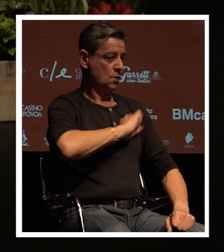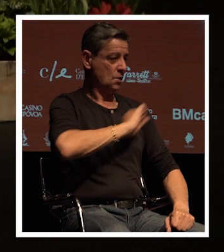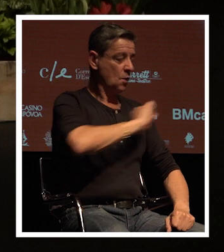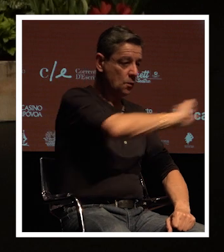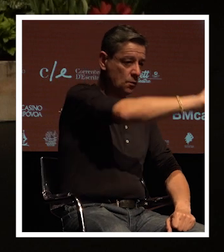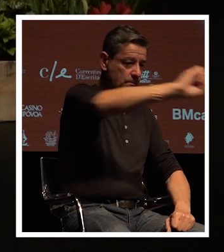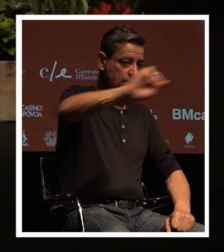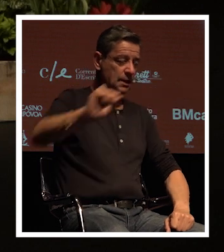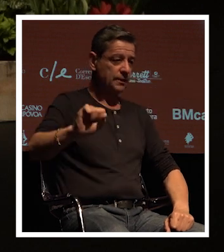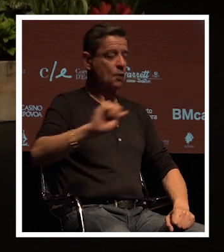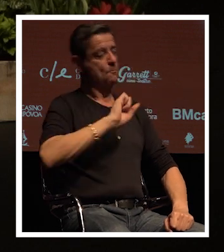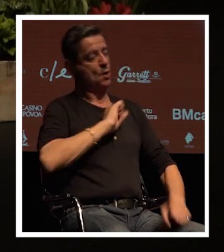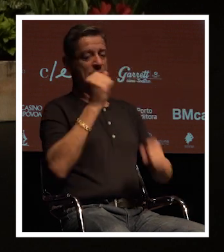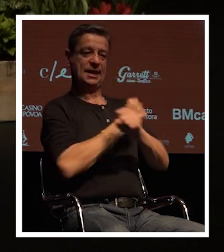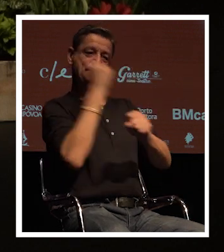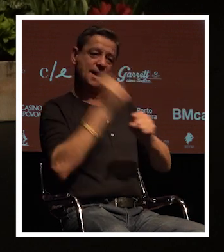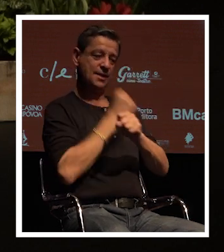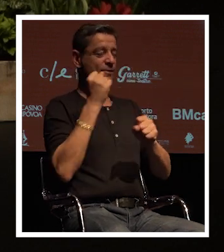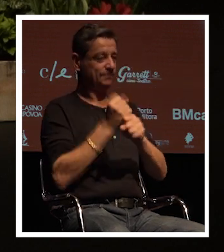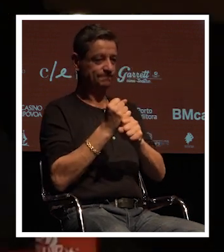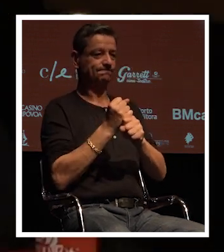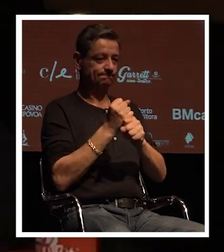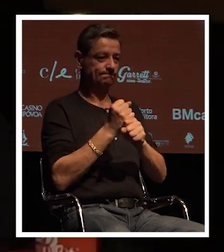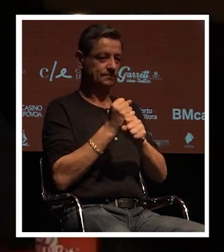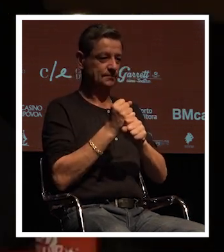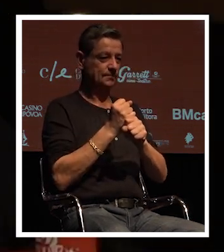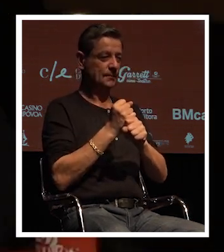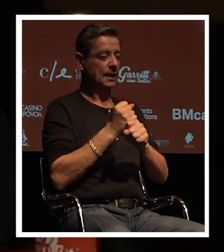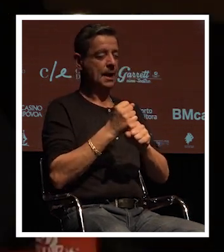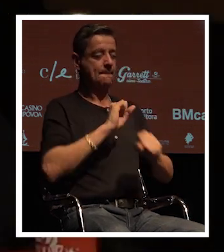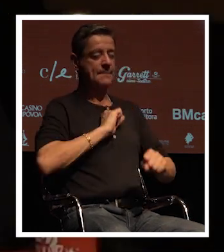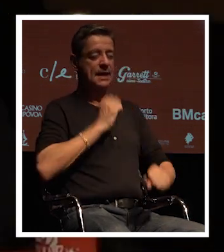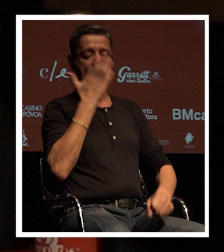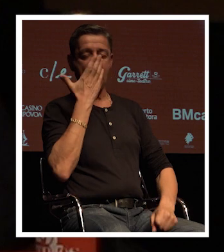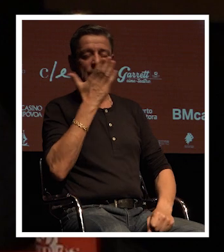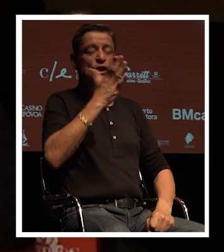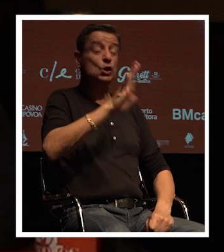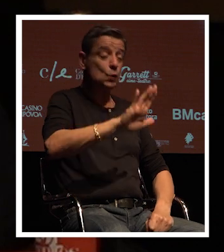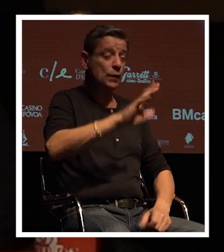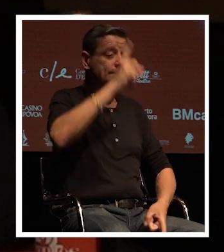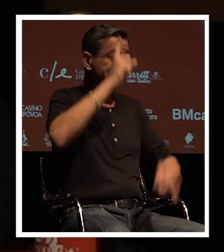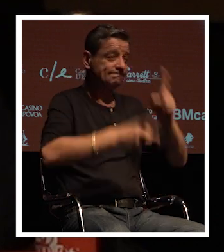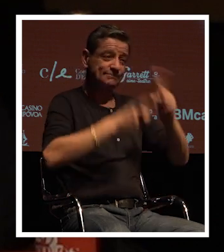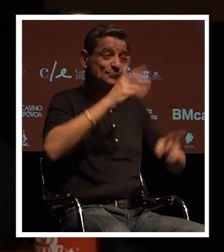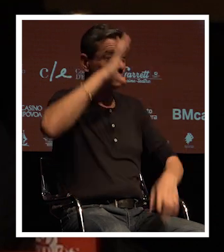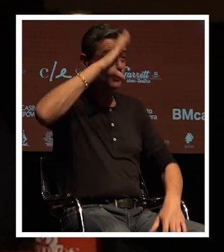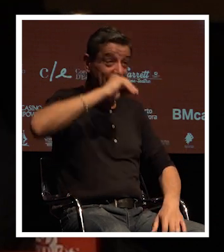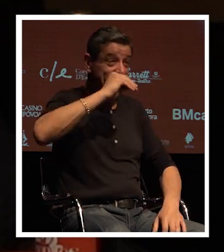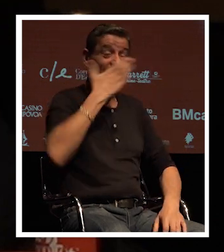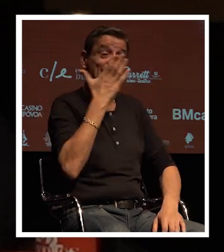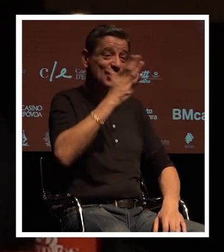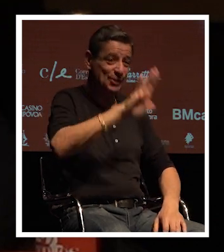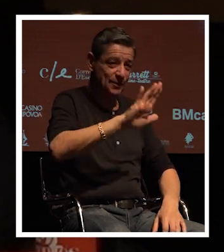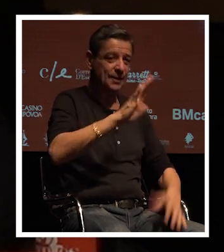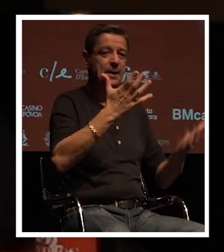falaram bem da da minha obra da minha atitude não sei o que é a minha atitude porque ela vai mudando